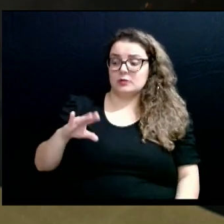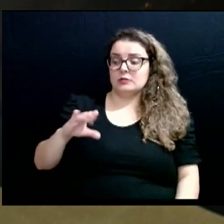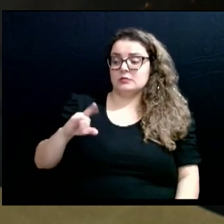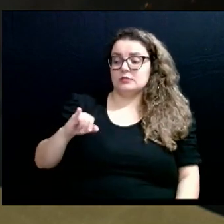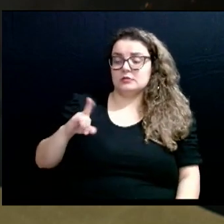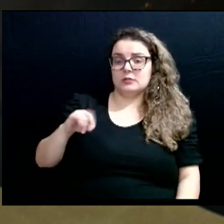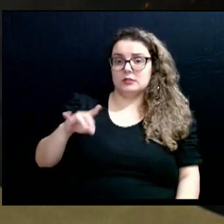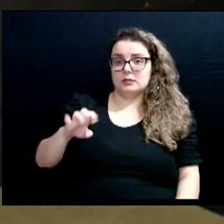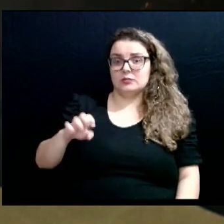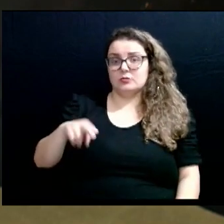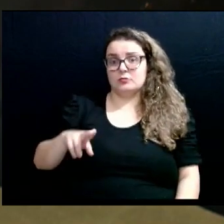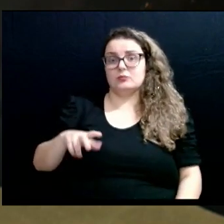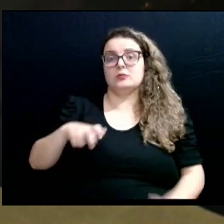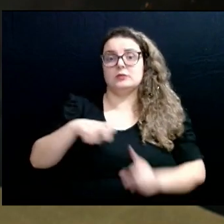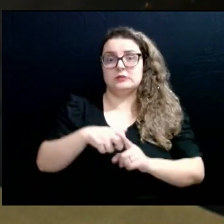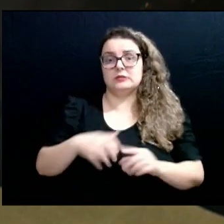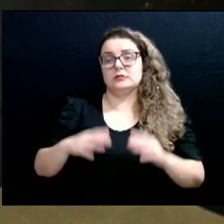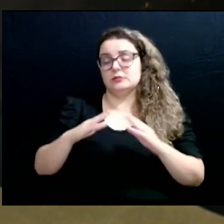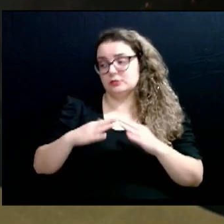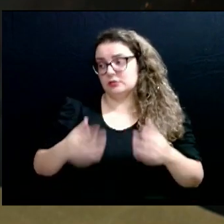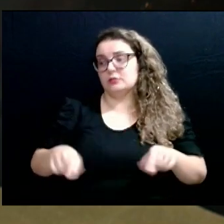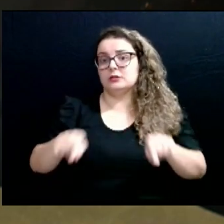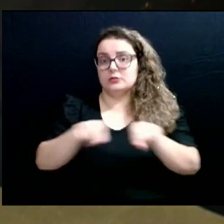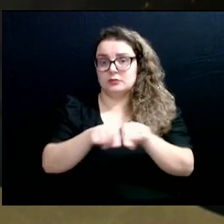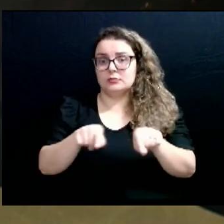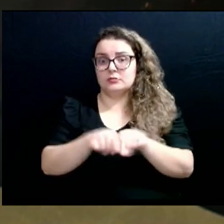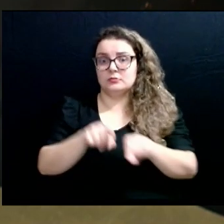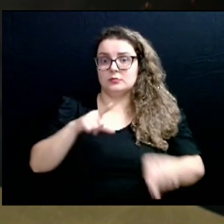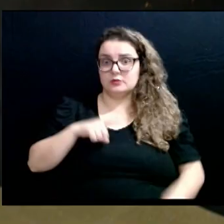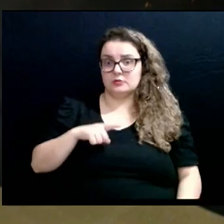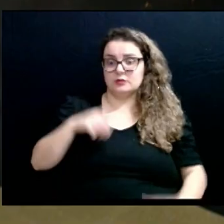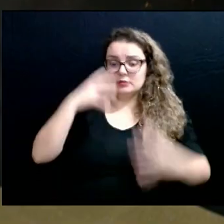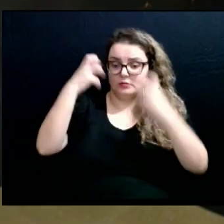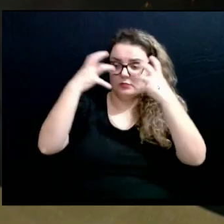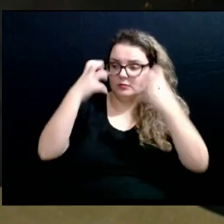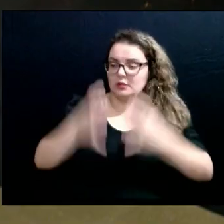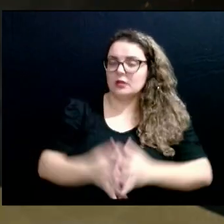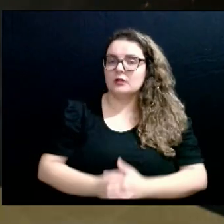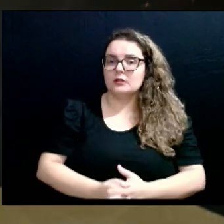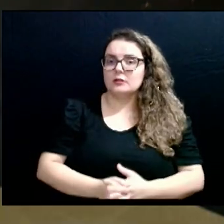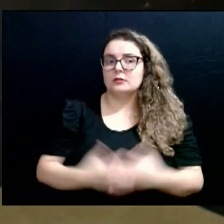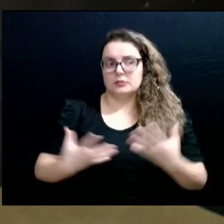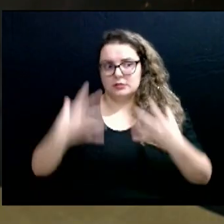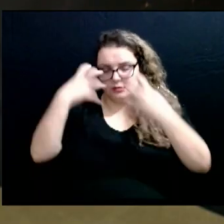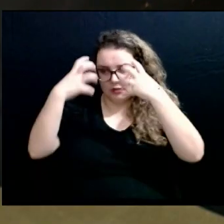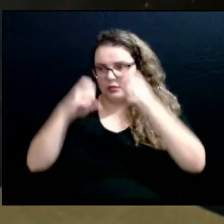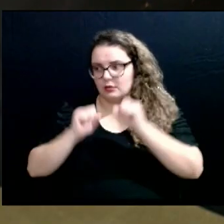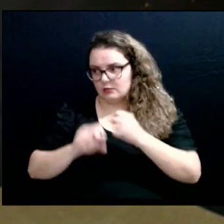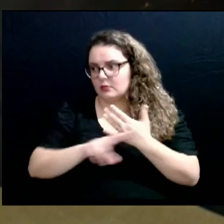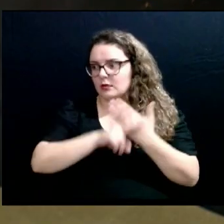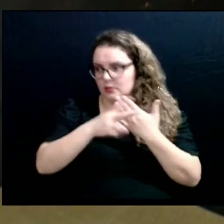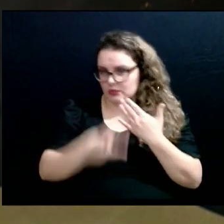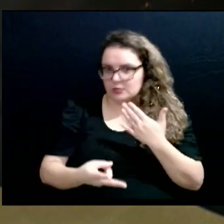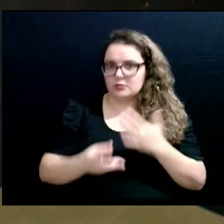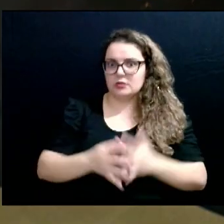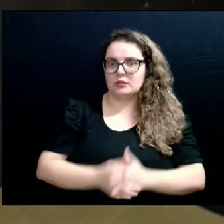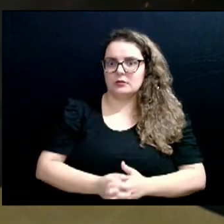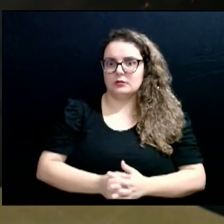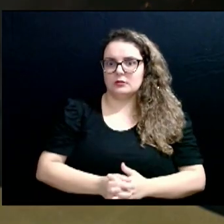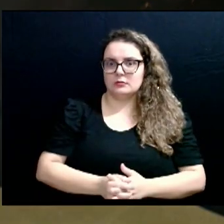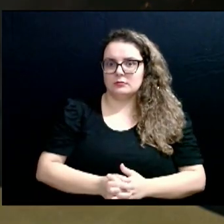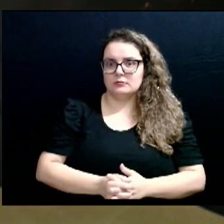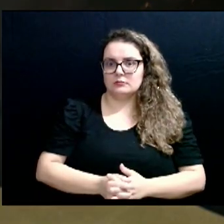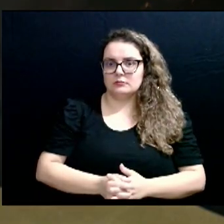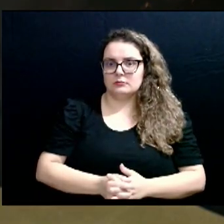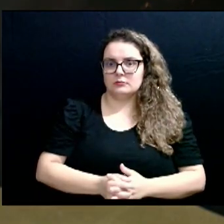doméstico também vai ter um estresse. E esse estresse pode gerar uma consequência